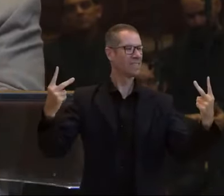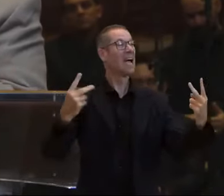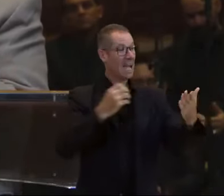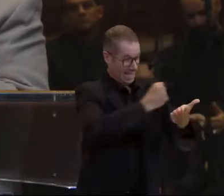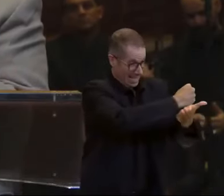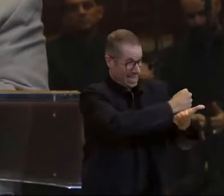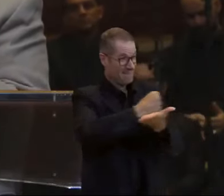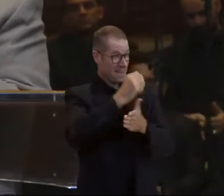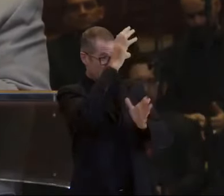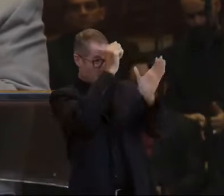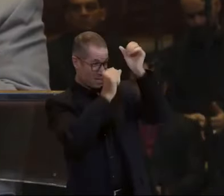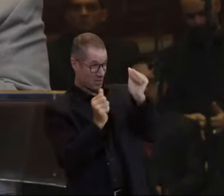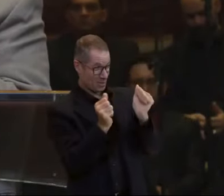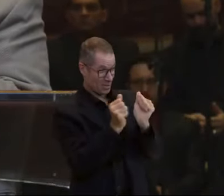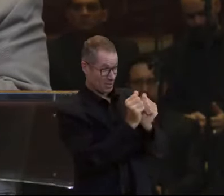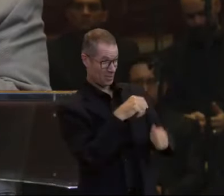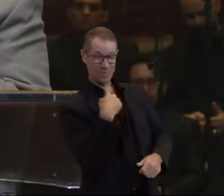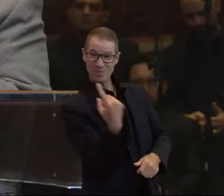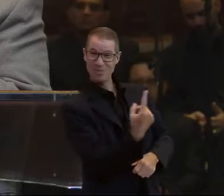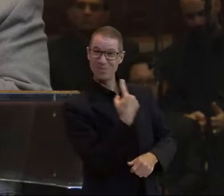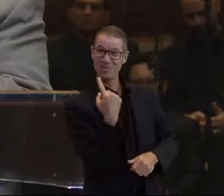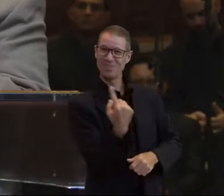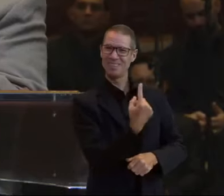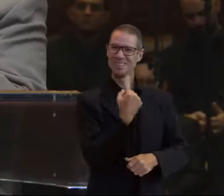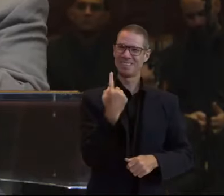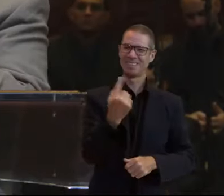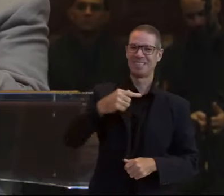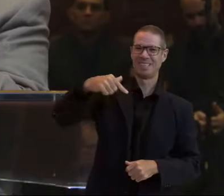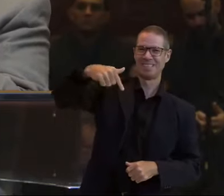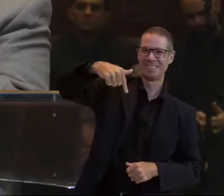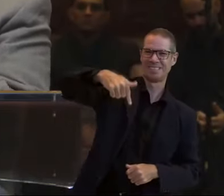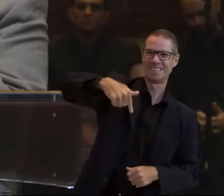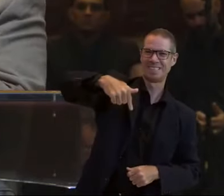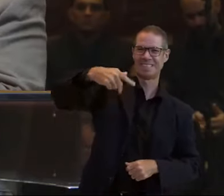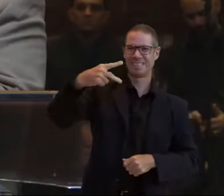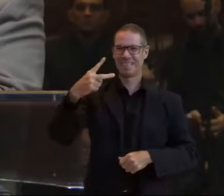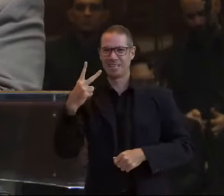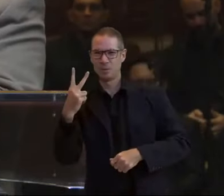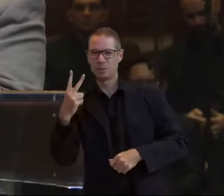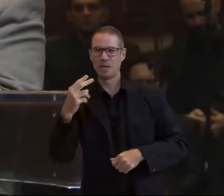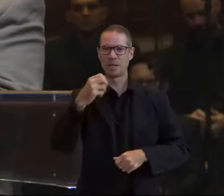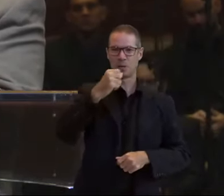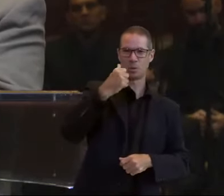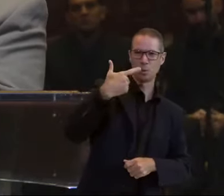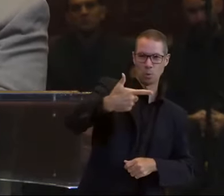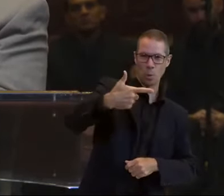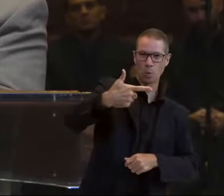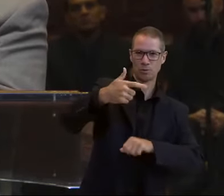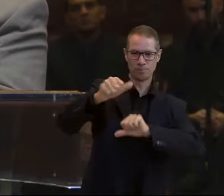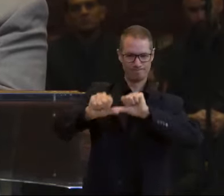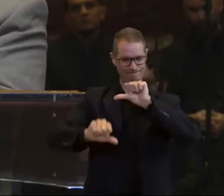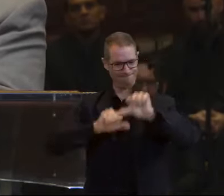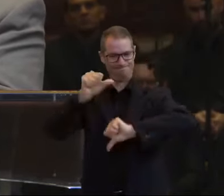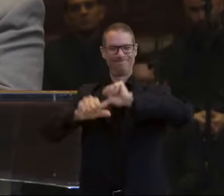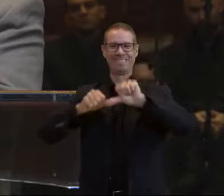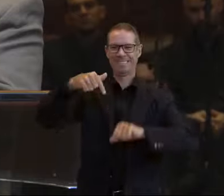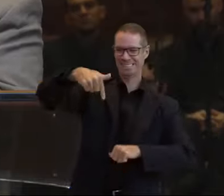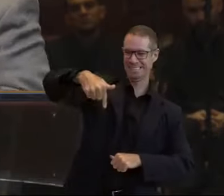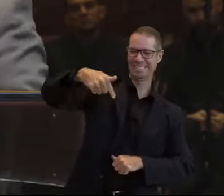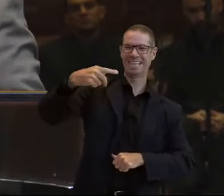aprendizes juntos com vocês. E aí os 72, eram 12, viram